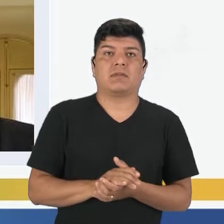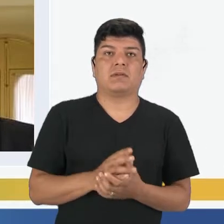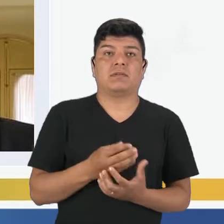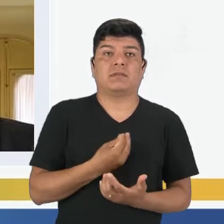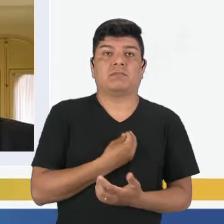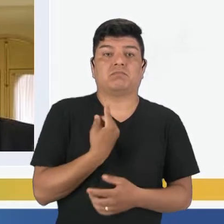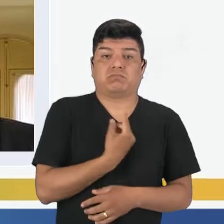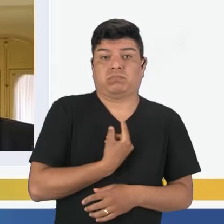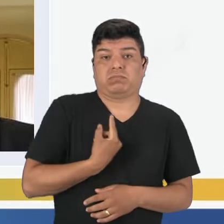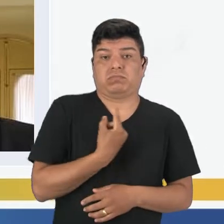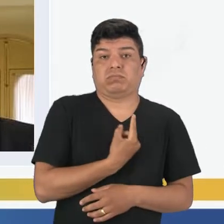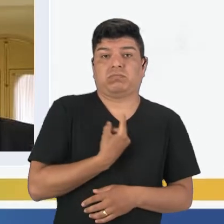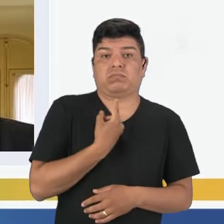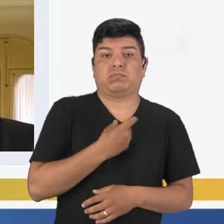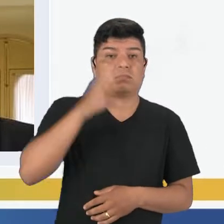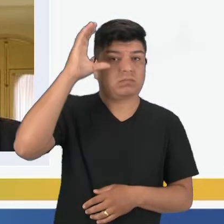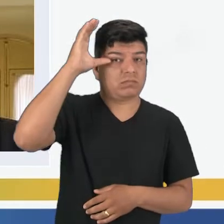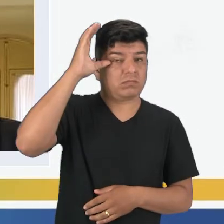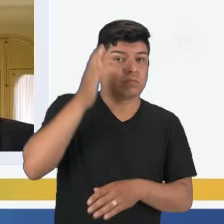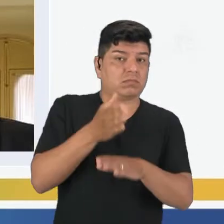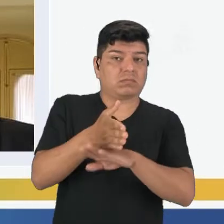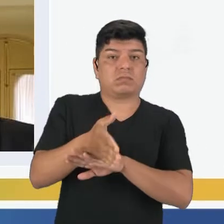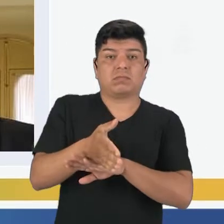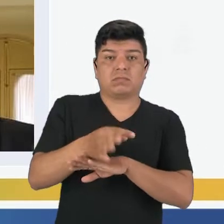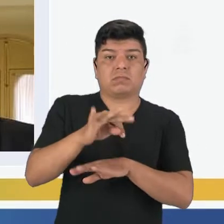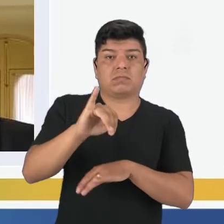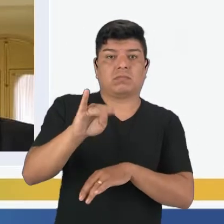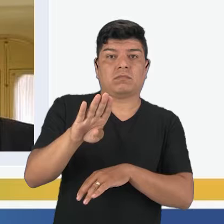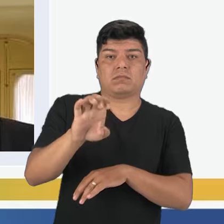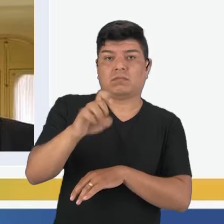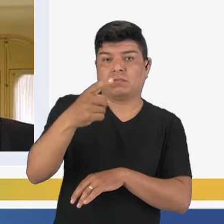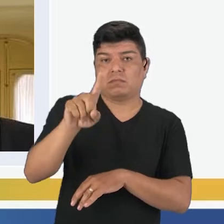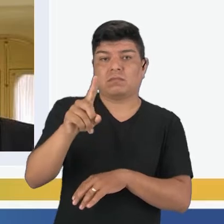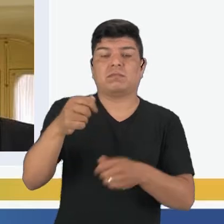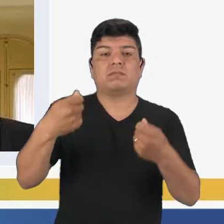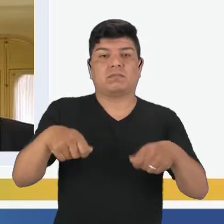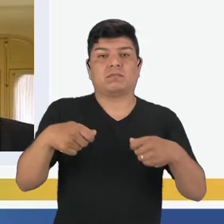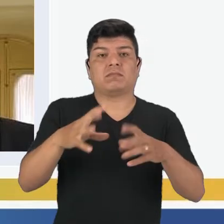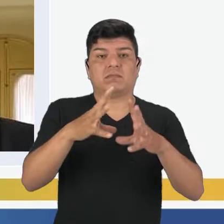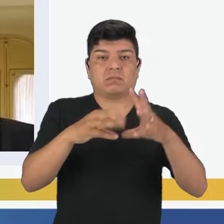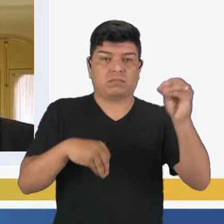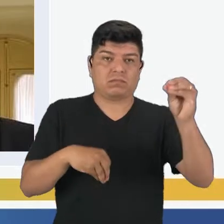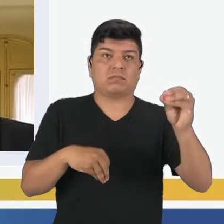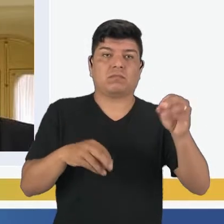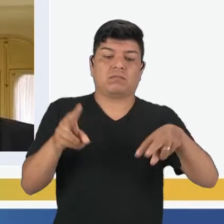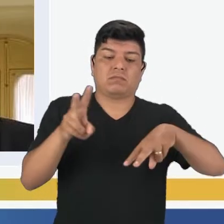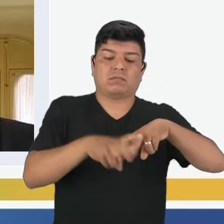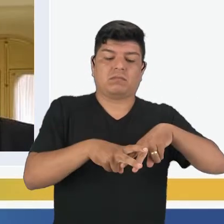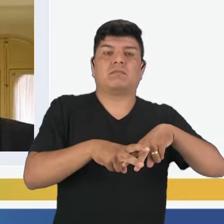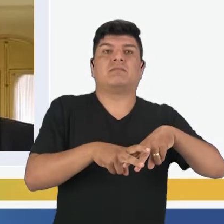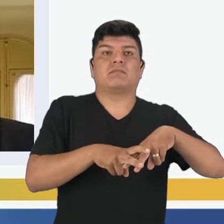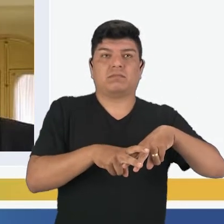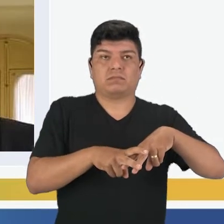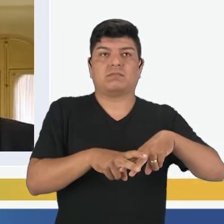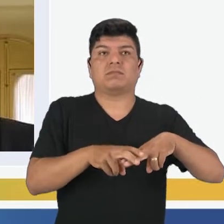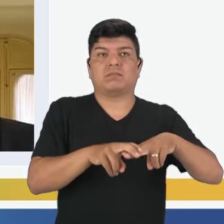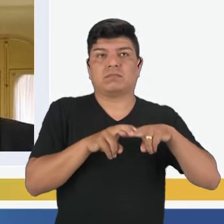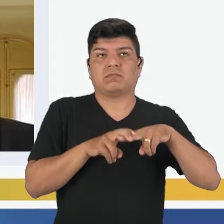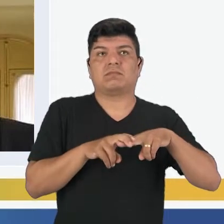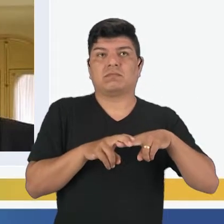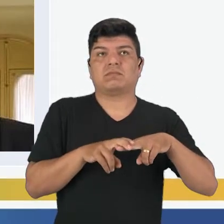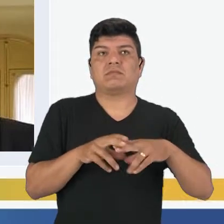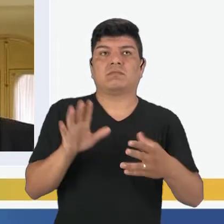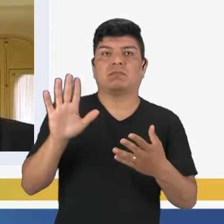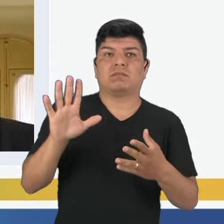no exílio. A China invadiu o Tibete e ele teve que fugir para não ser preso. Então o regime da